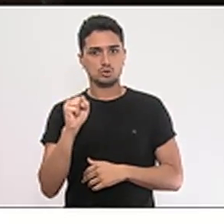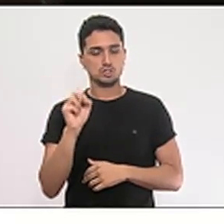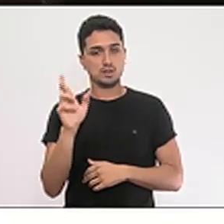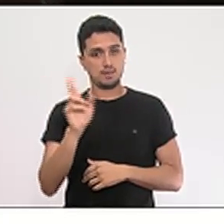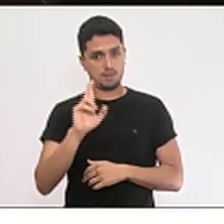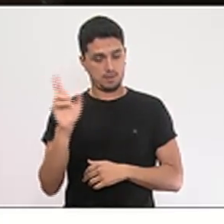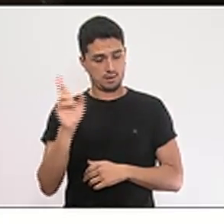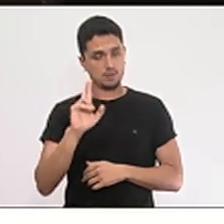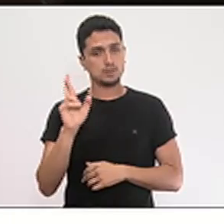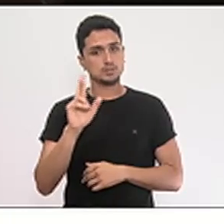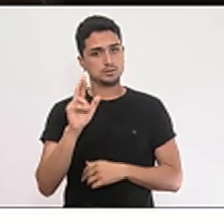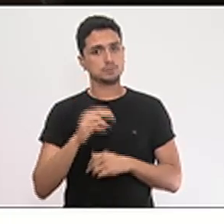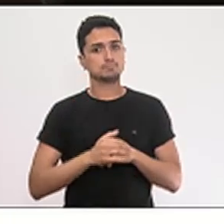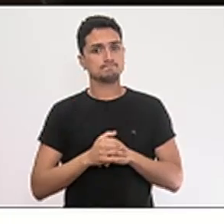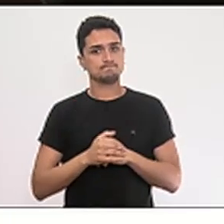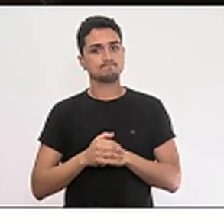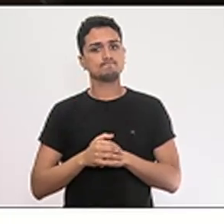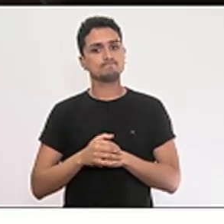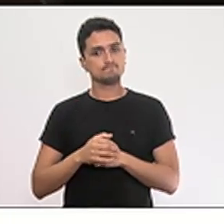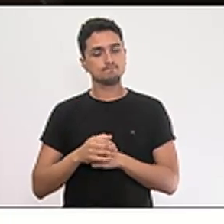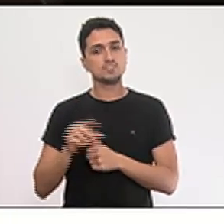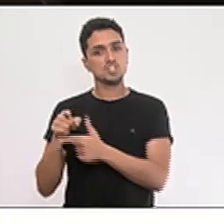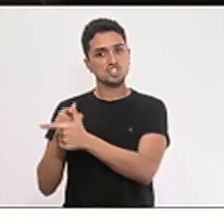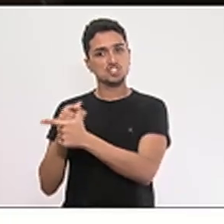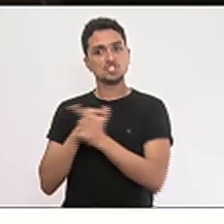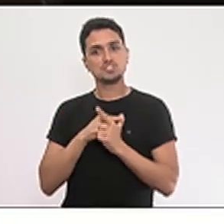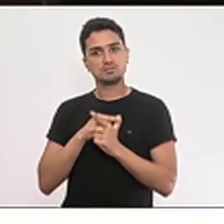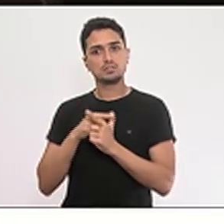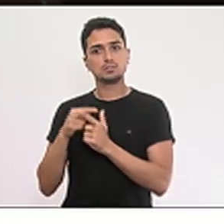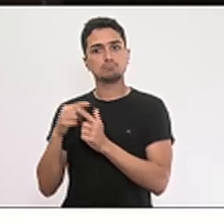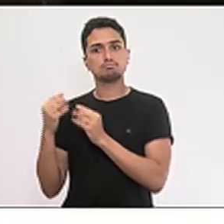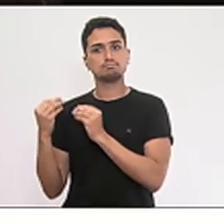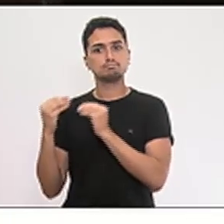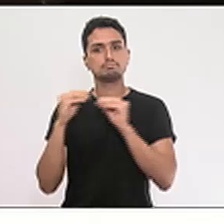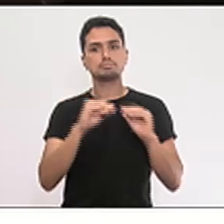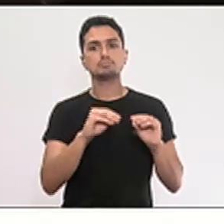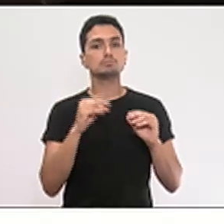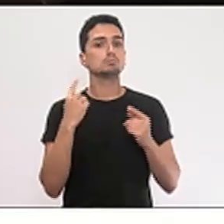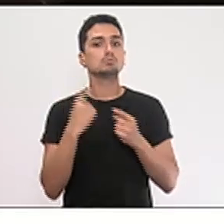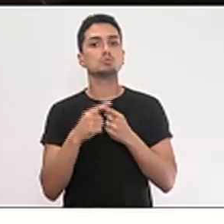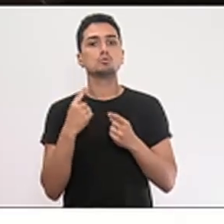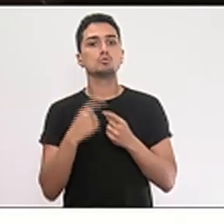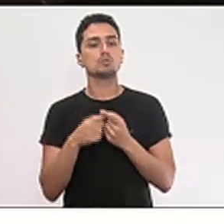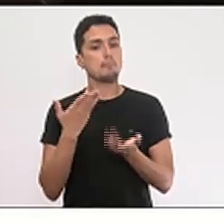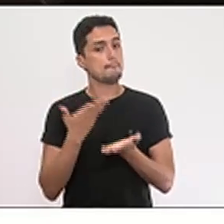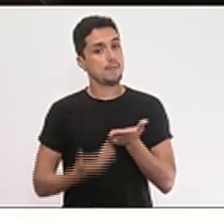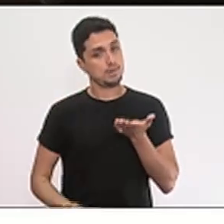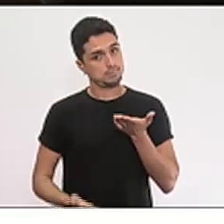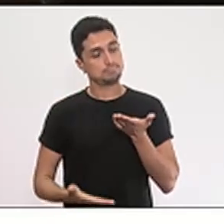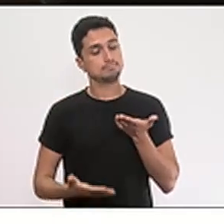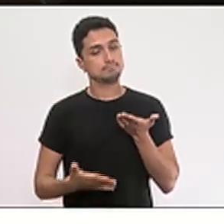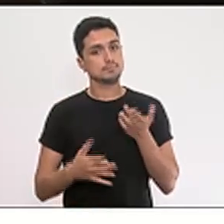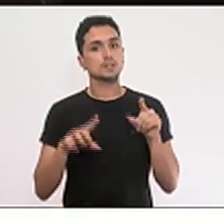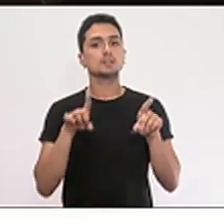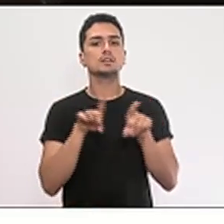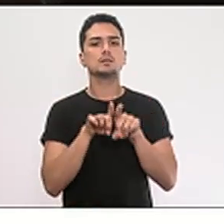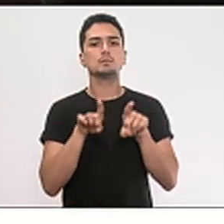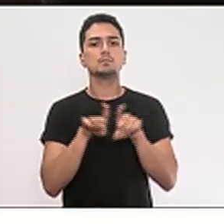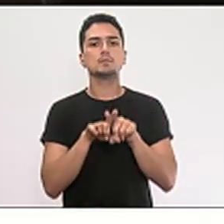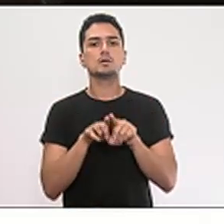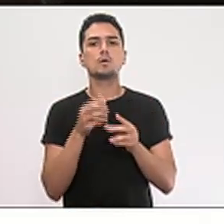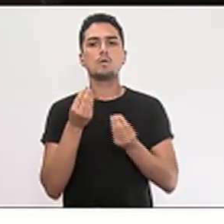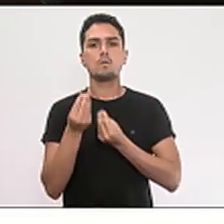dividendo por ano. Por que abrir mão disso? Mais ainda, por que abrir mão do subsídio